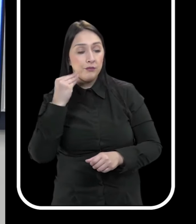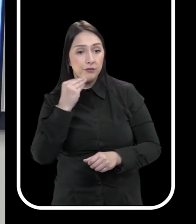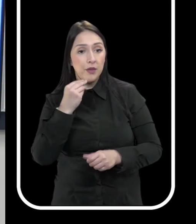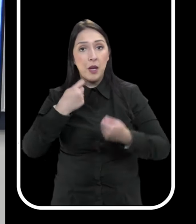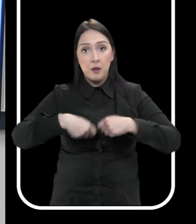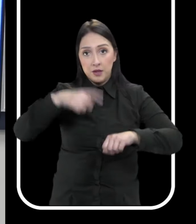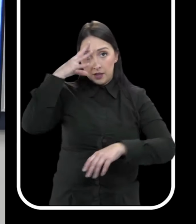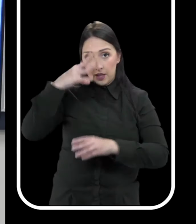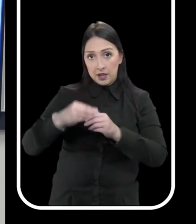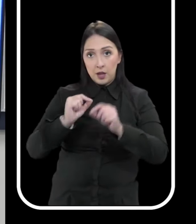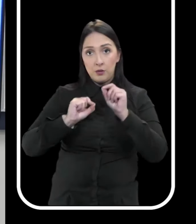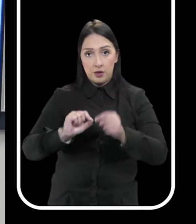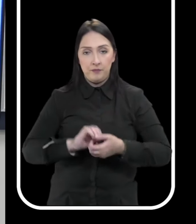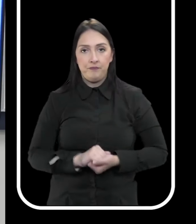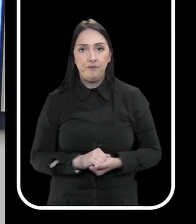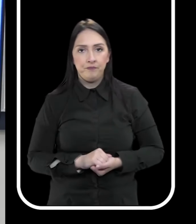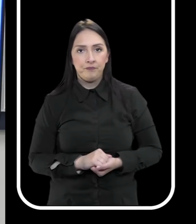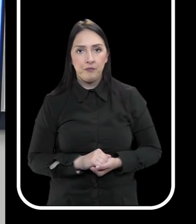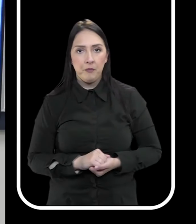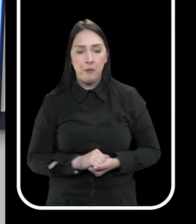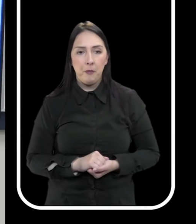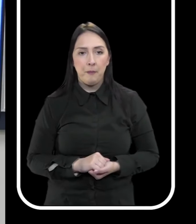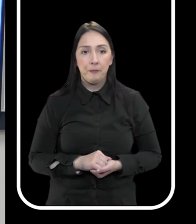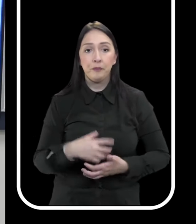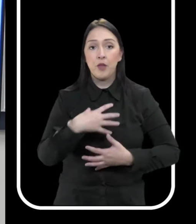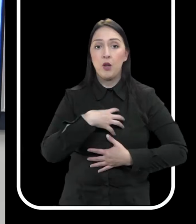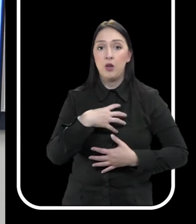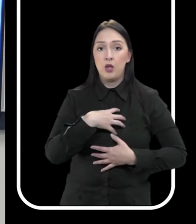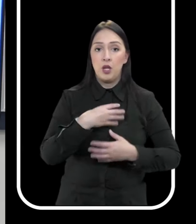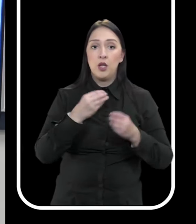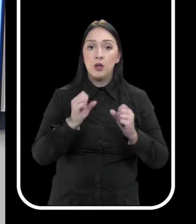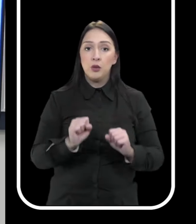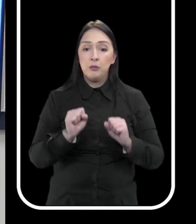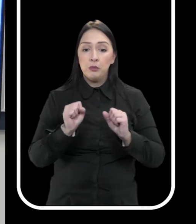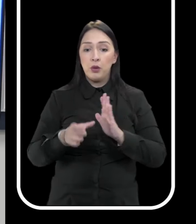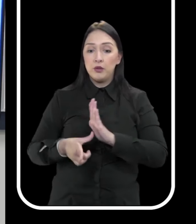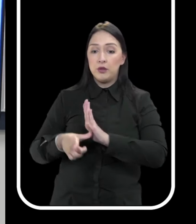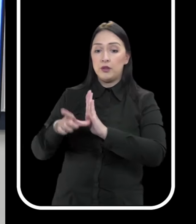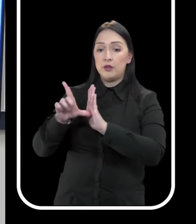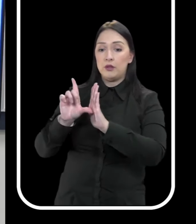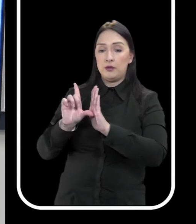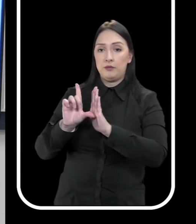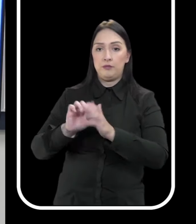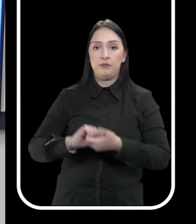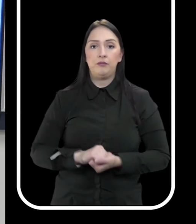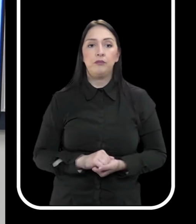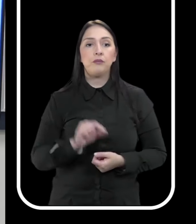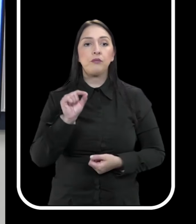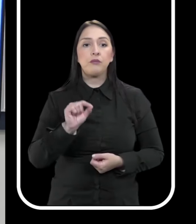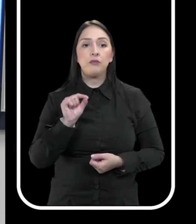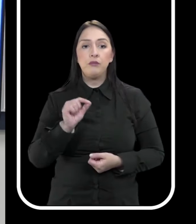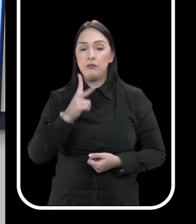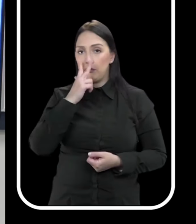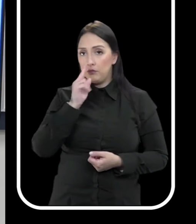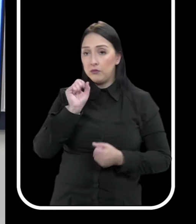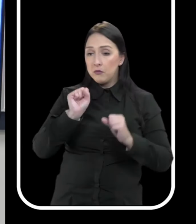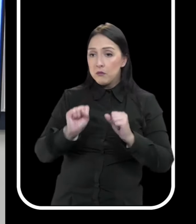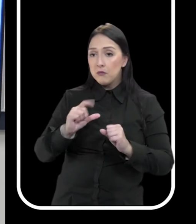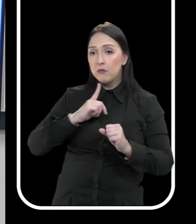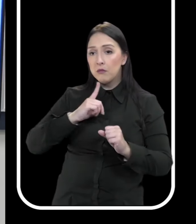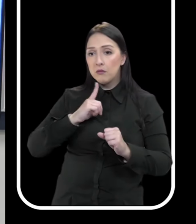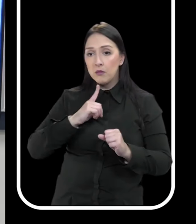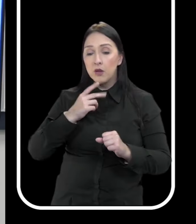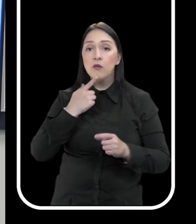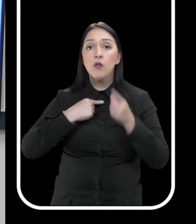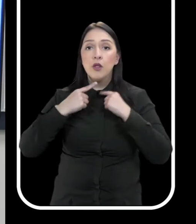simulação, você tem que entender o seguinte, é uma forma de você poder antecipar aquilo que provavelmente